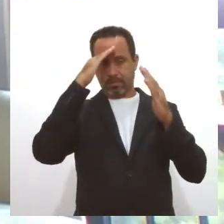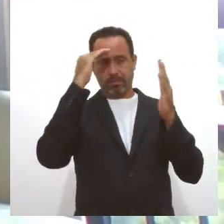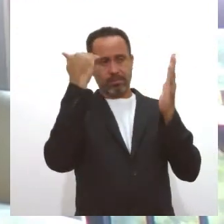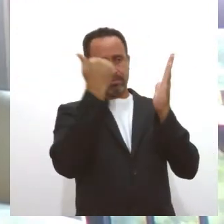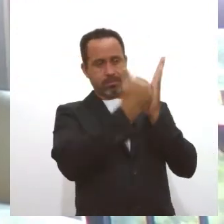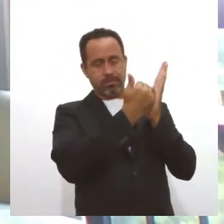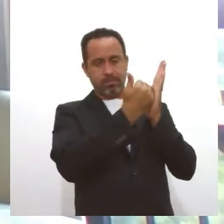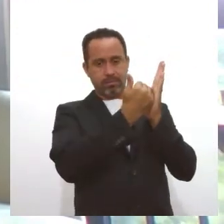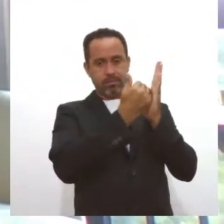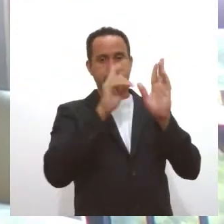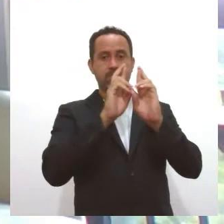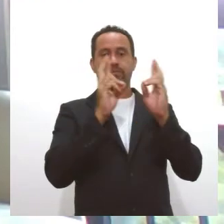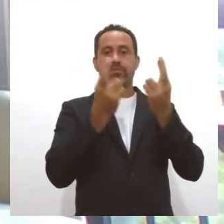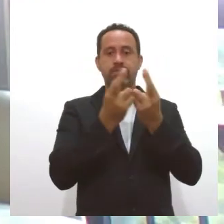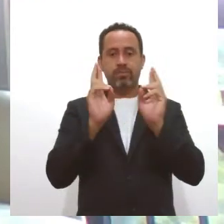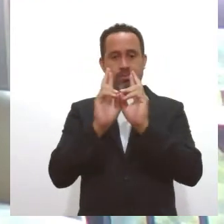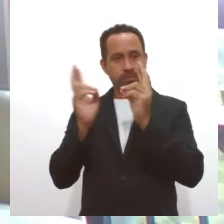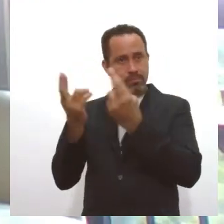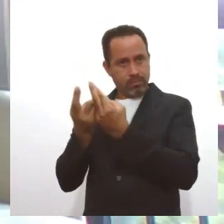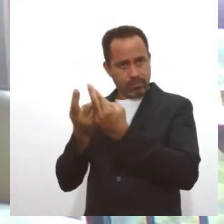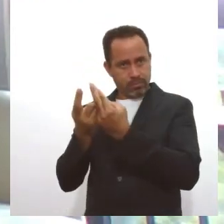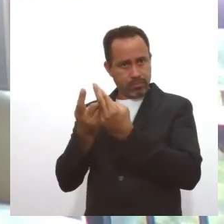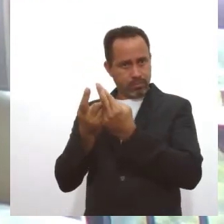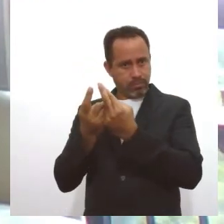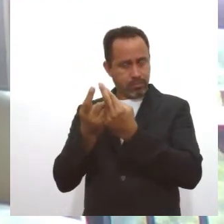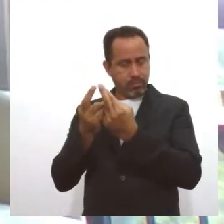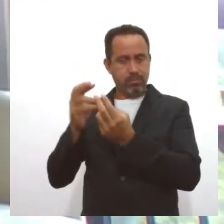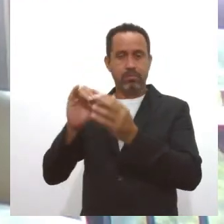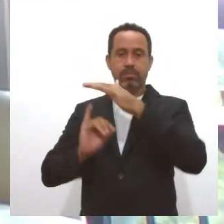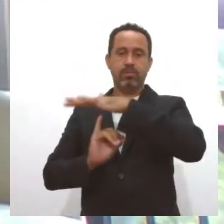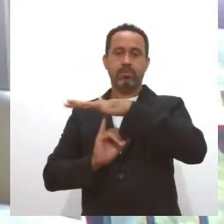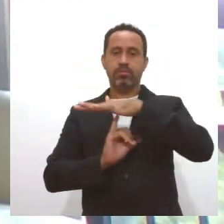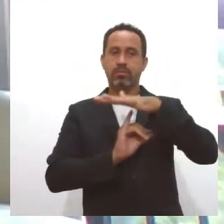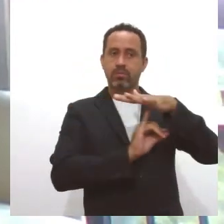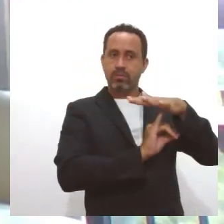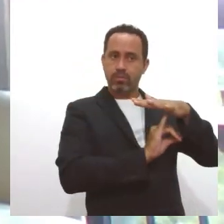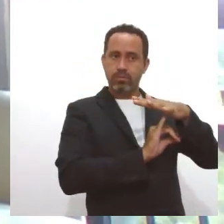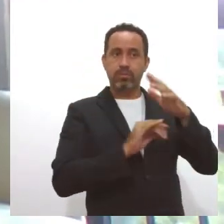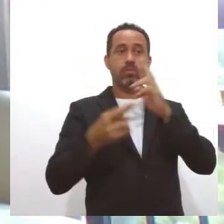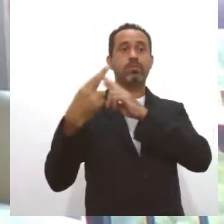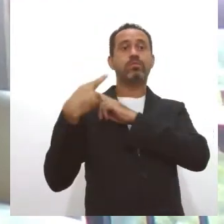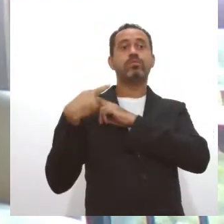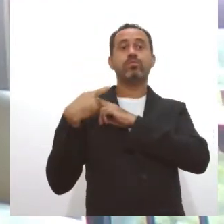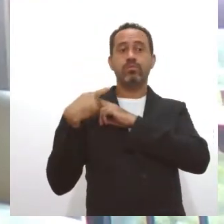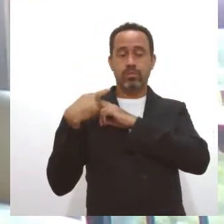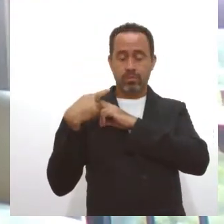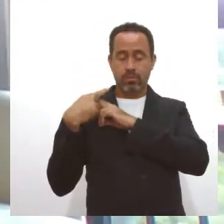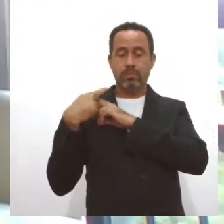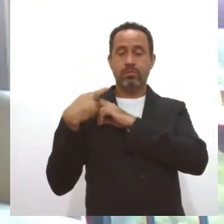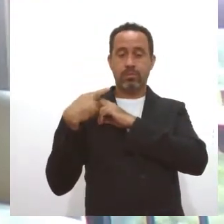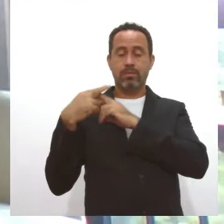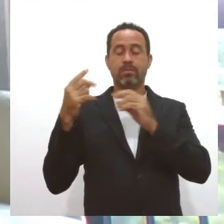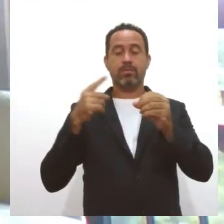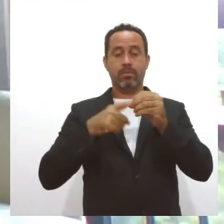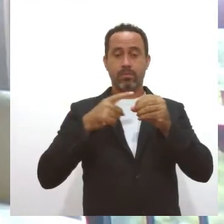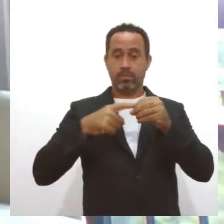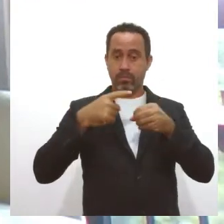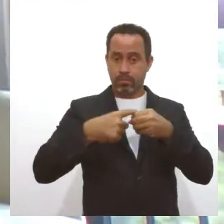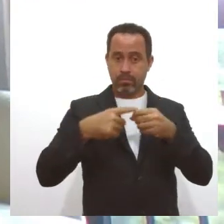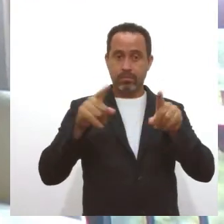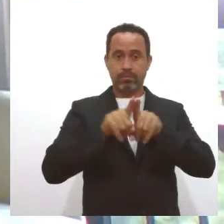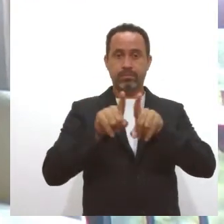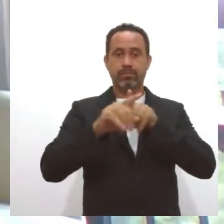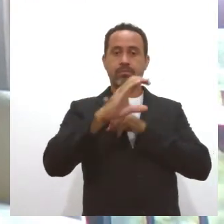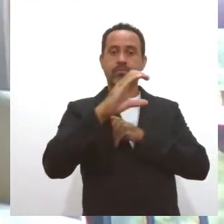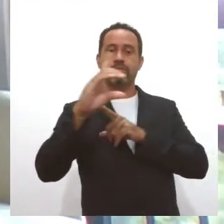reuniões, inclusive, com a FENEM, com a Revisa do município, com a